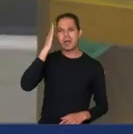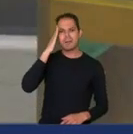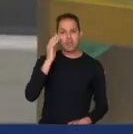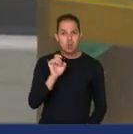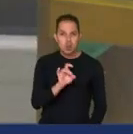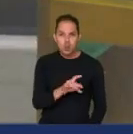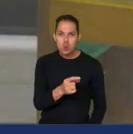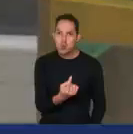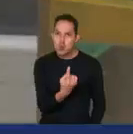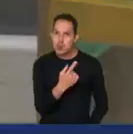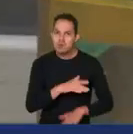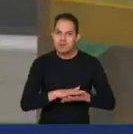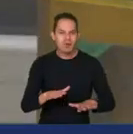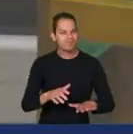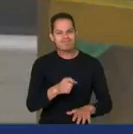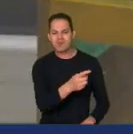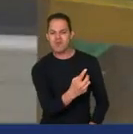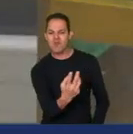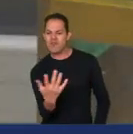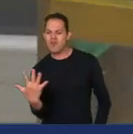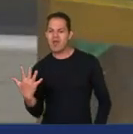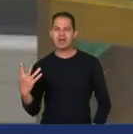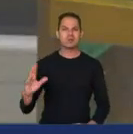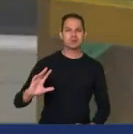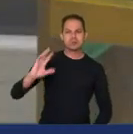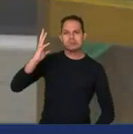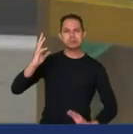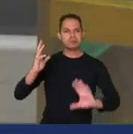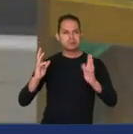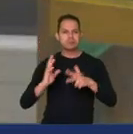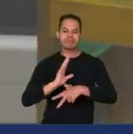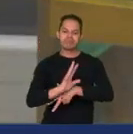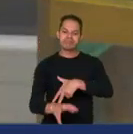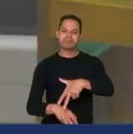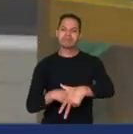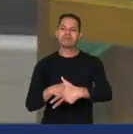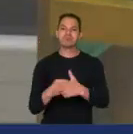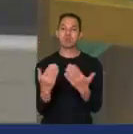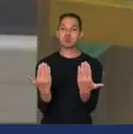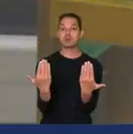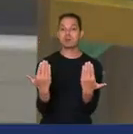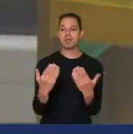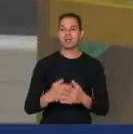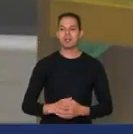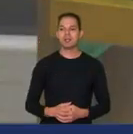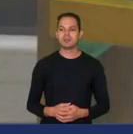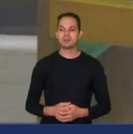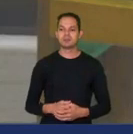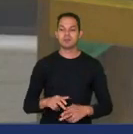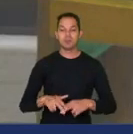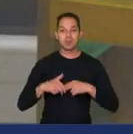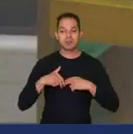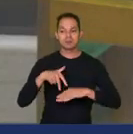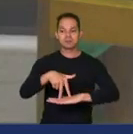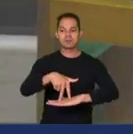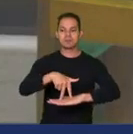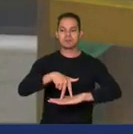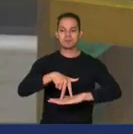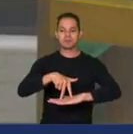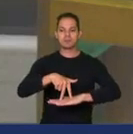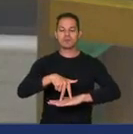são dezenas de casos de suspeita de corrupção. Portanto, subo essa tribuna para